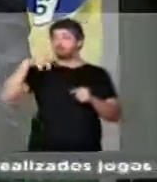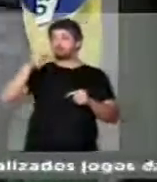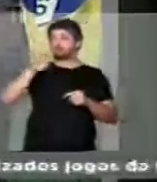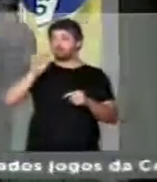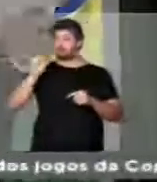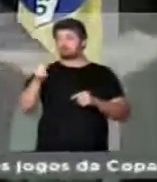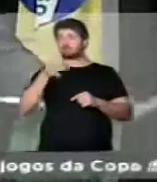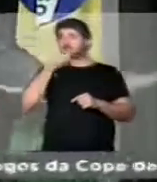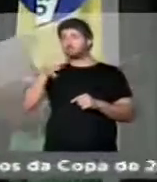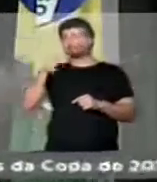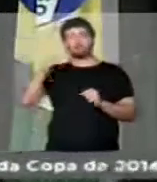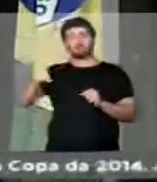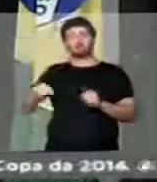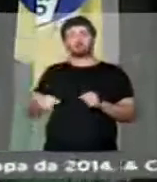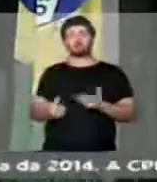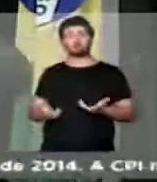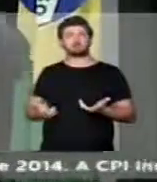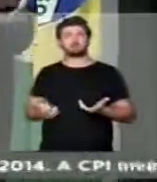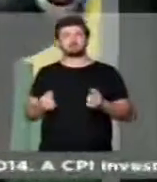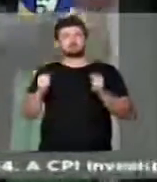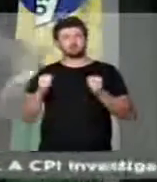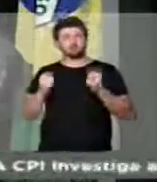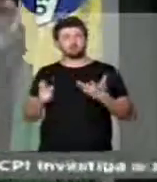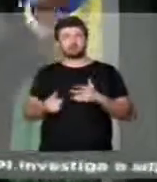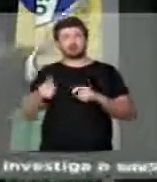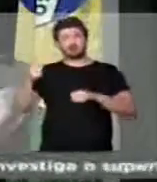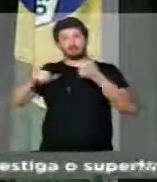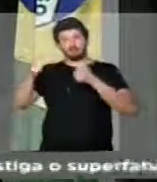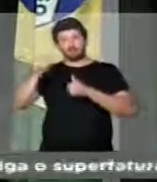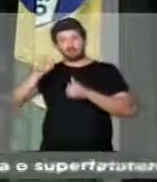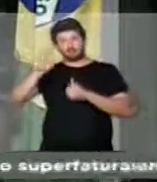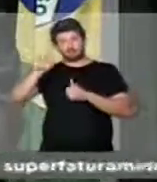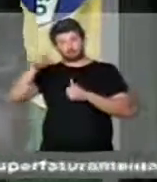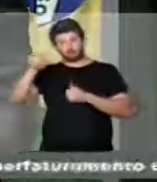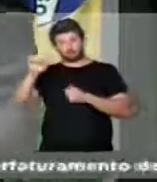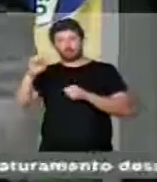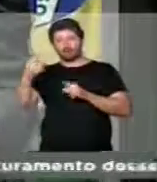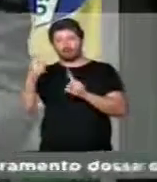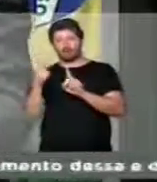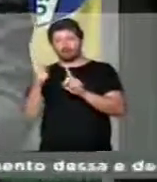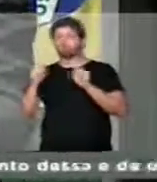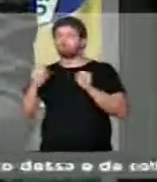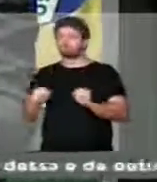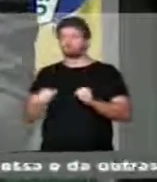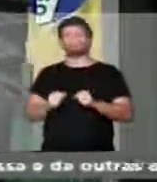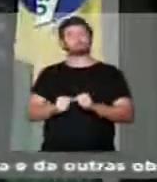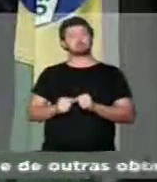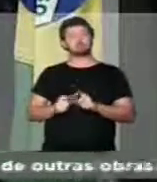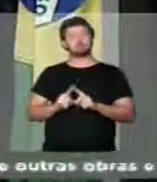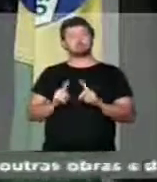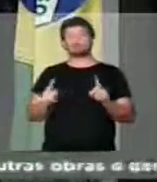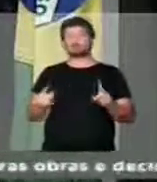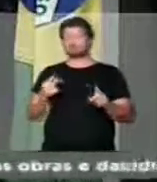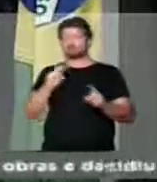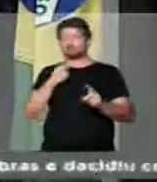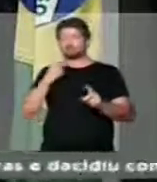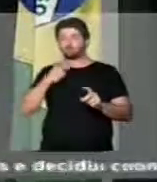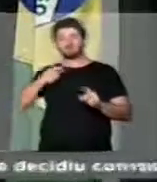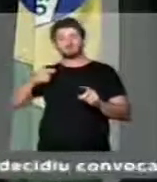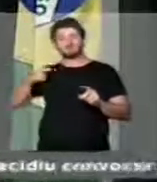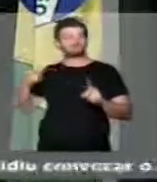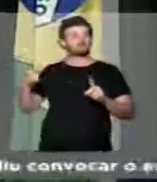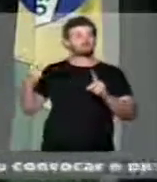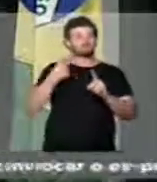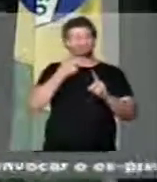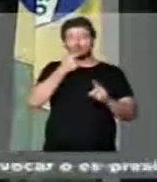críticas, ela pode fazer as suas análises, às vezes irônicas ou provocativas. O que não se pode é ir na jugular de